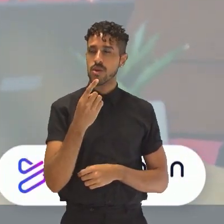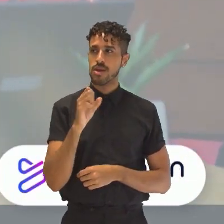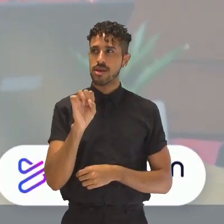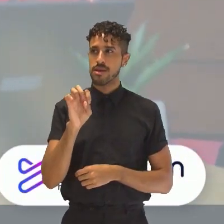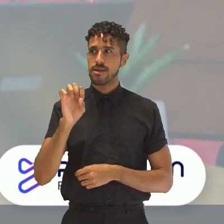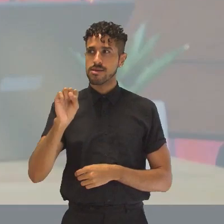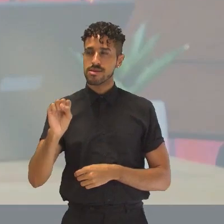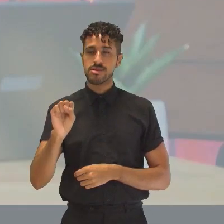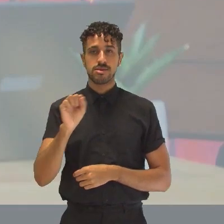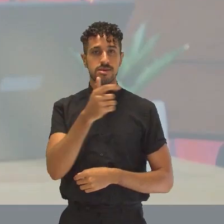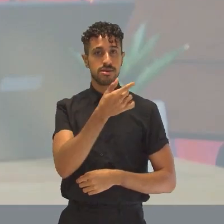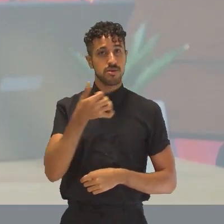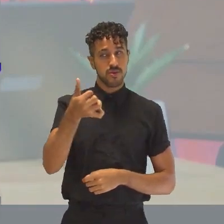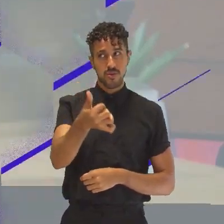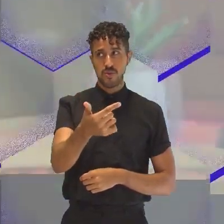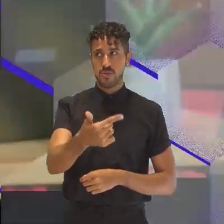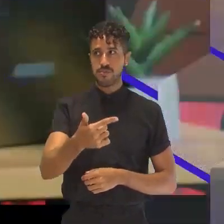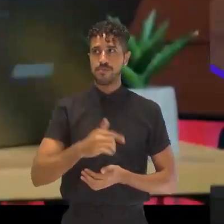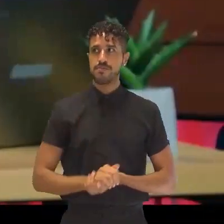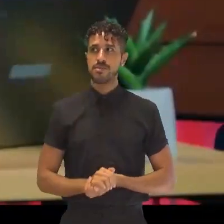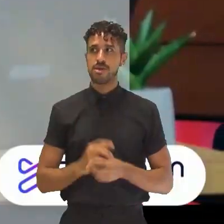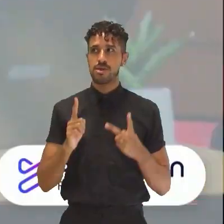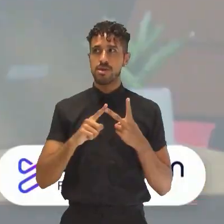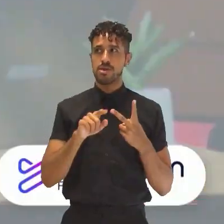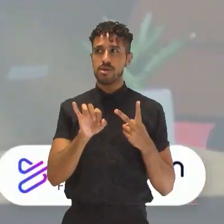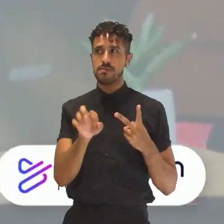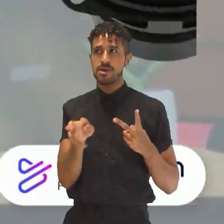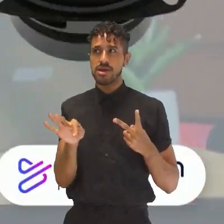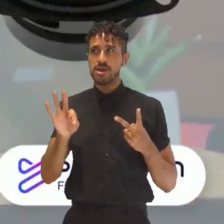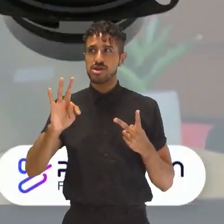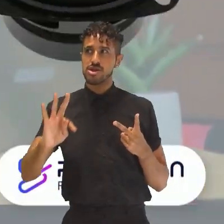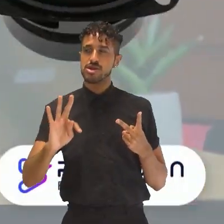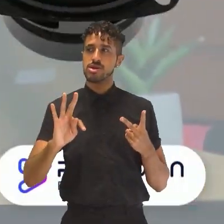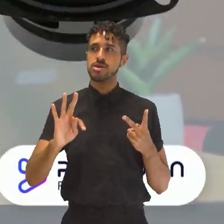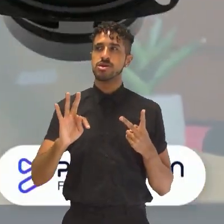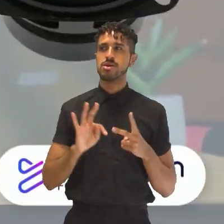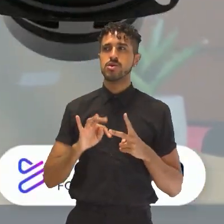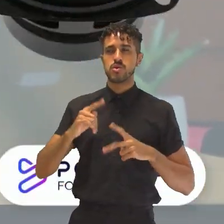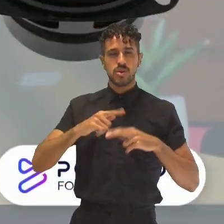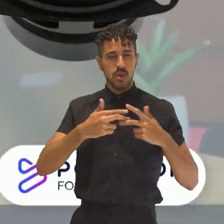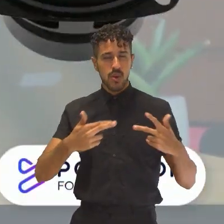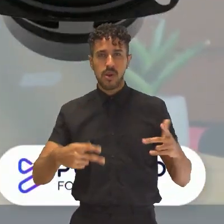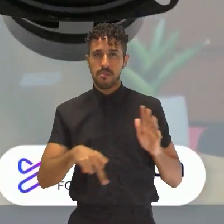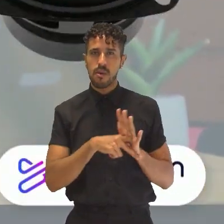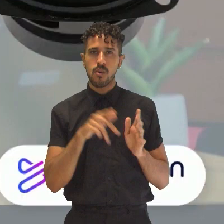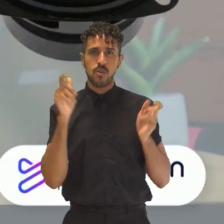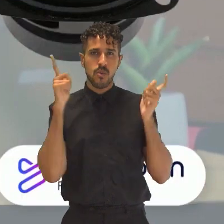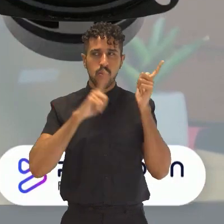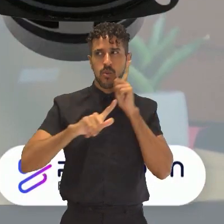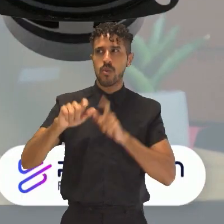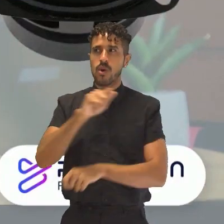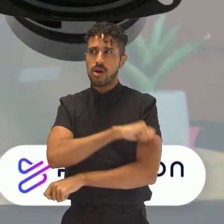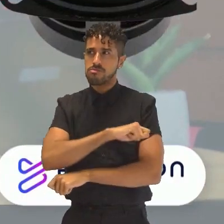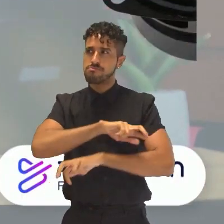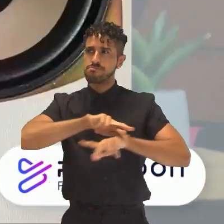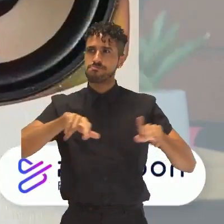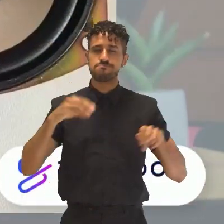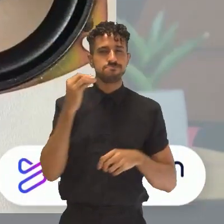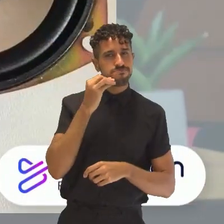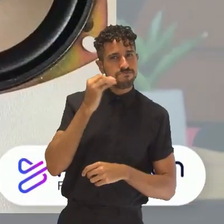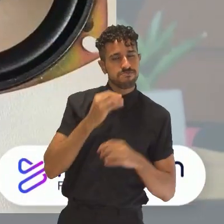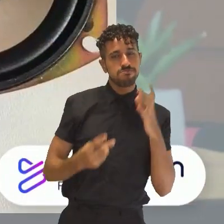OS 102. Na segunda sprint, com os componentes de hardware em mãos, os alunos realizaram vários testes e